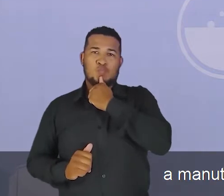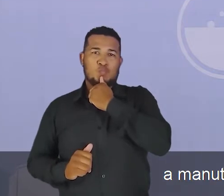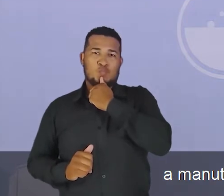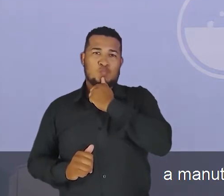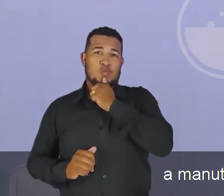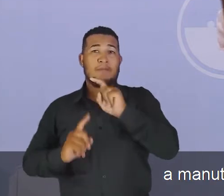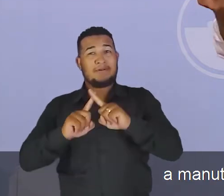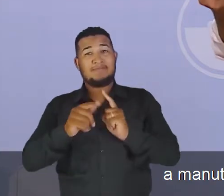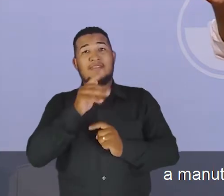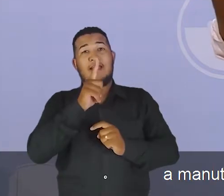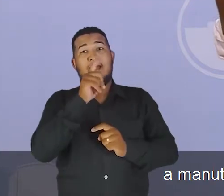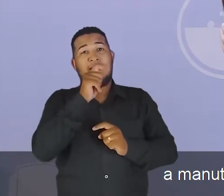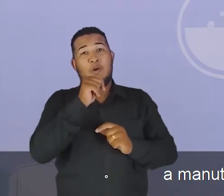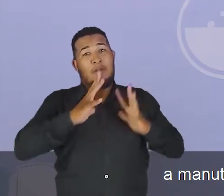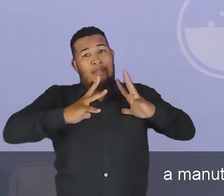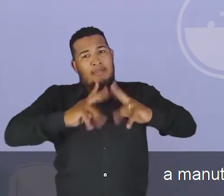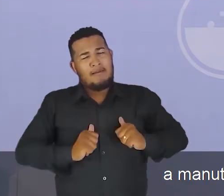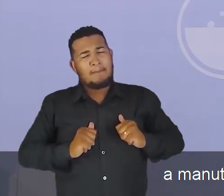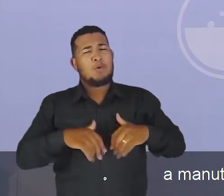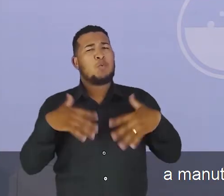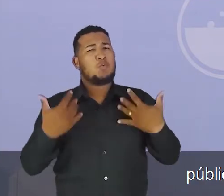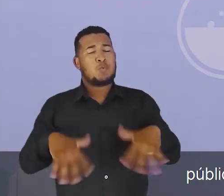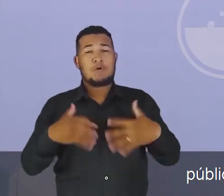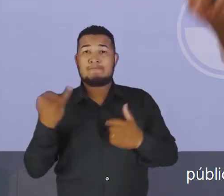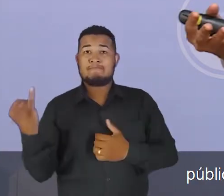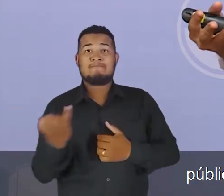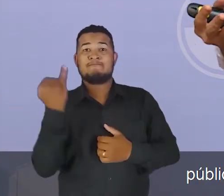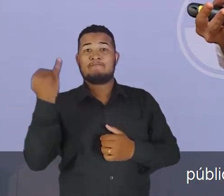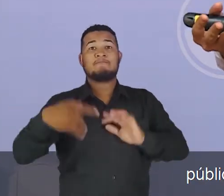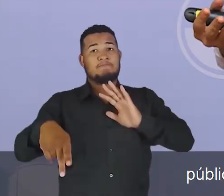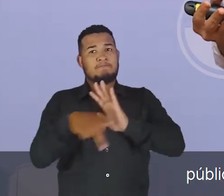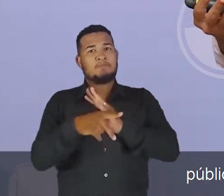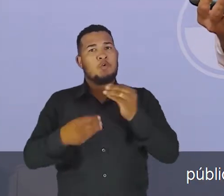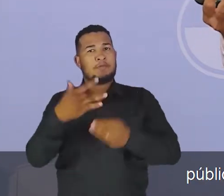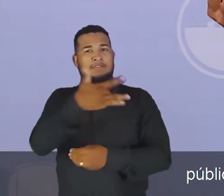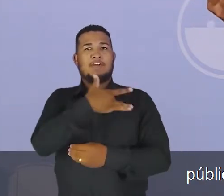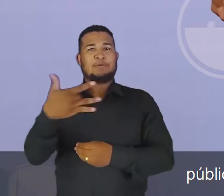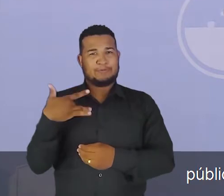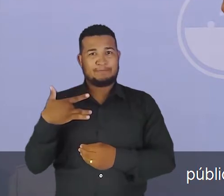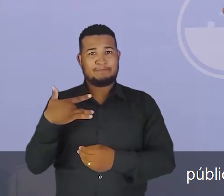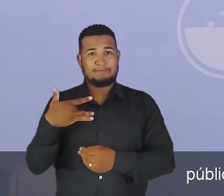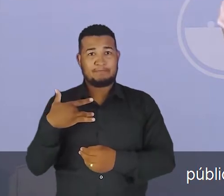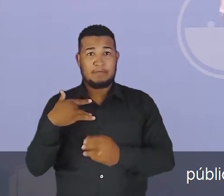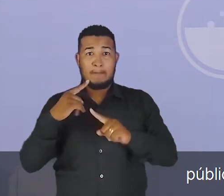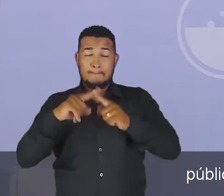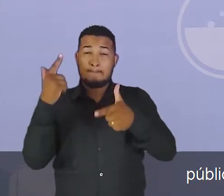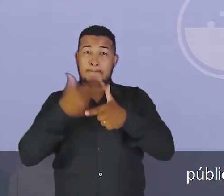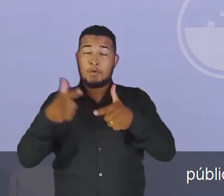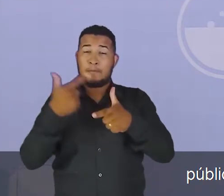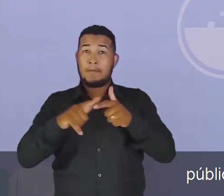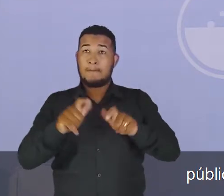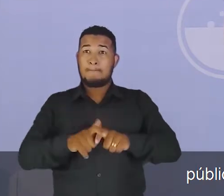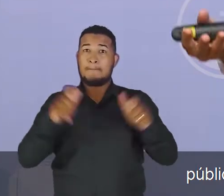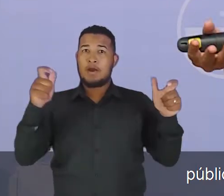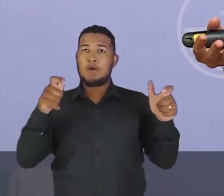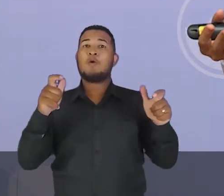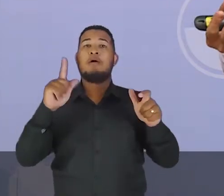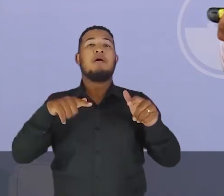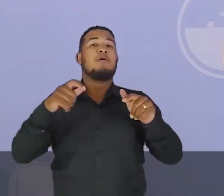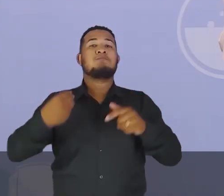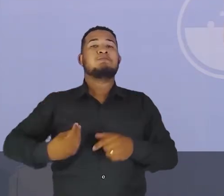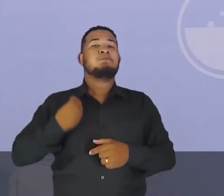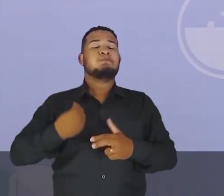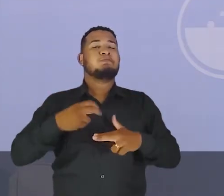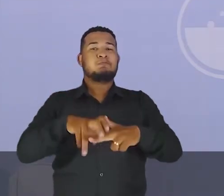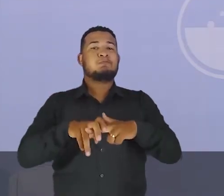para a manutenção da saúde. Um dos principais problemas de saúde pública hoje em dia está na falta de estações de tratamento de